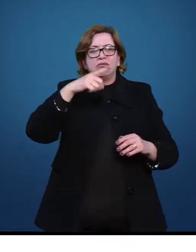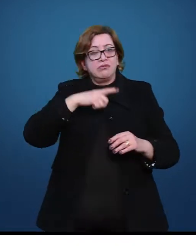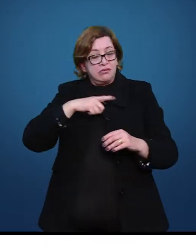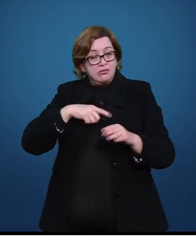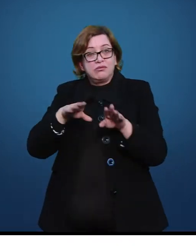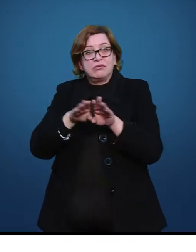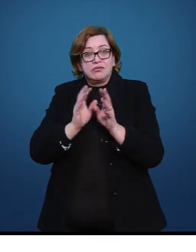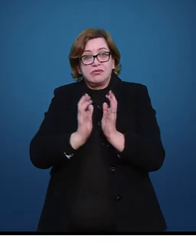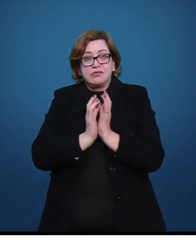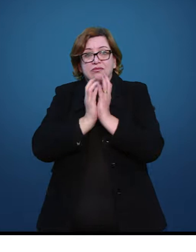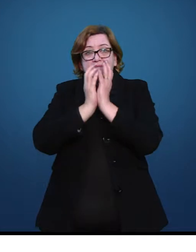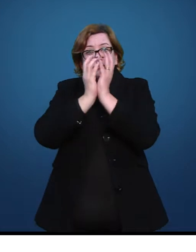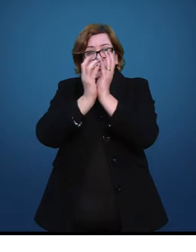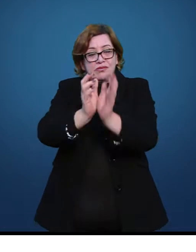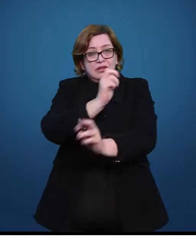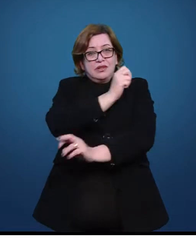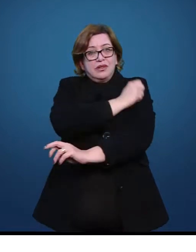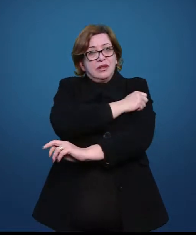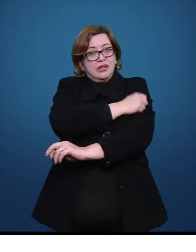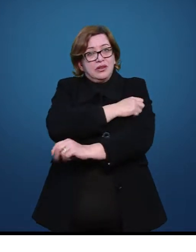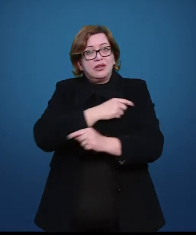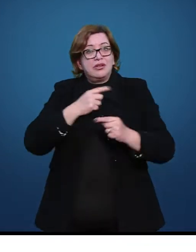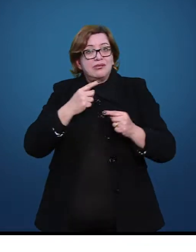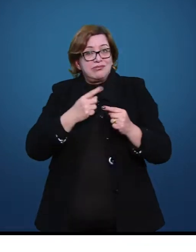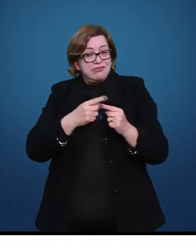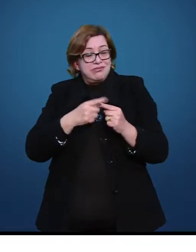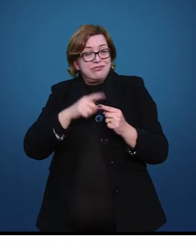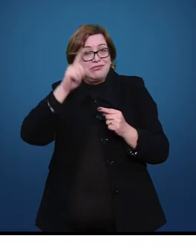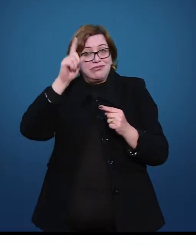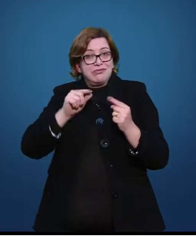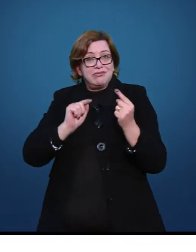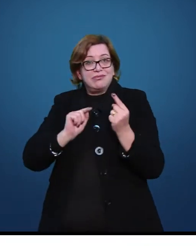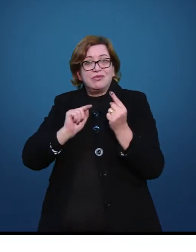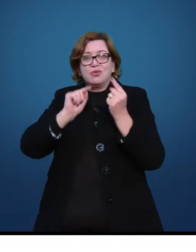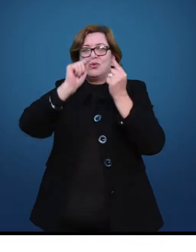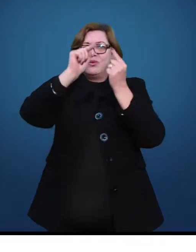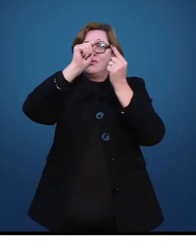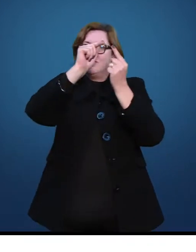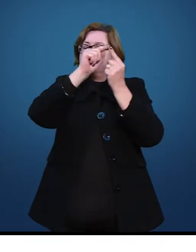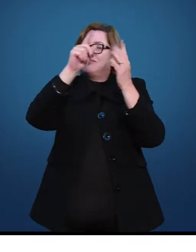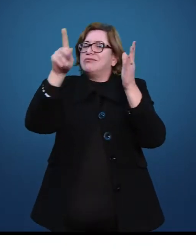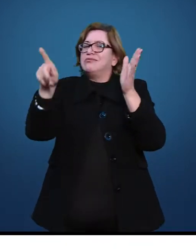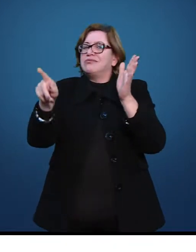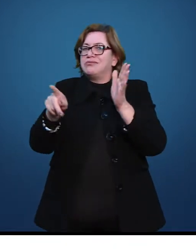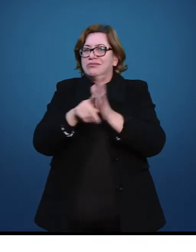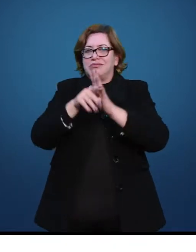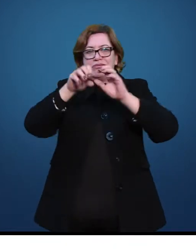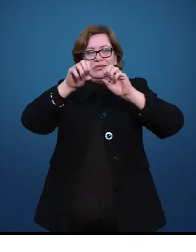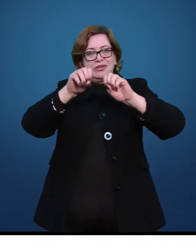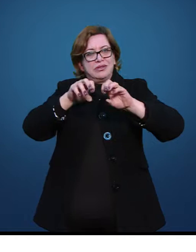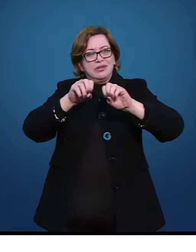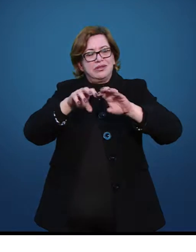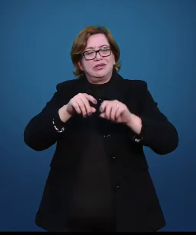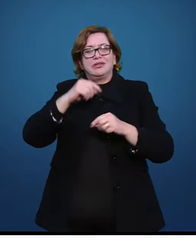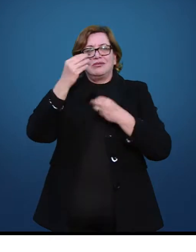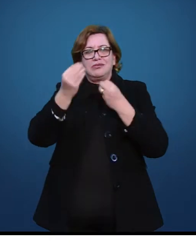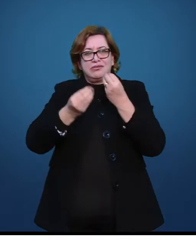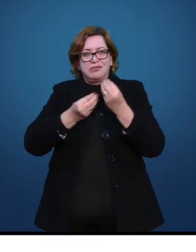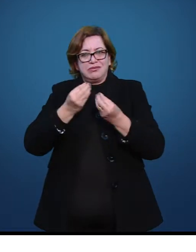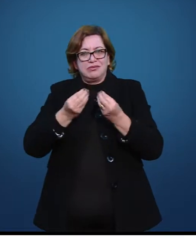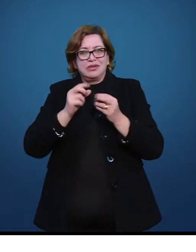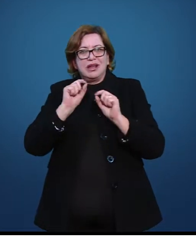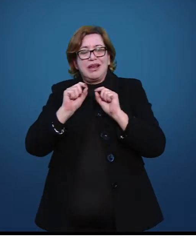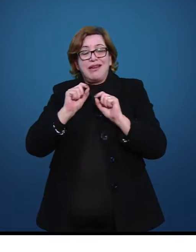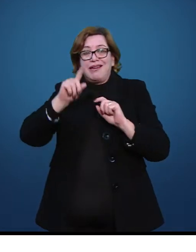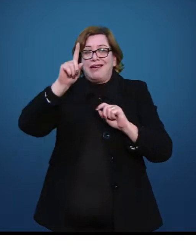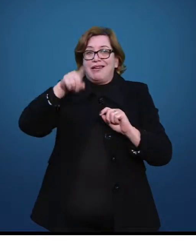tal processo, pois eles são o nosso objeto final, o objetivo final da educação é o processo de aprendizagem do